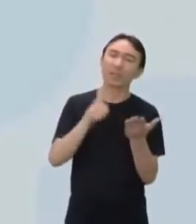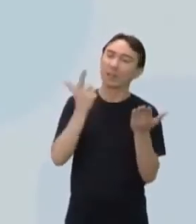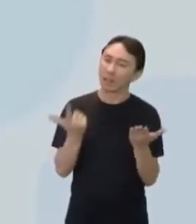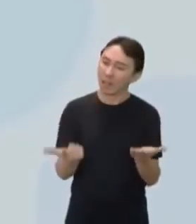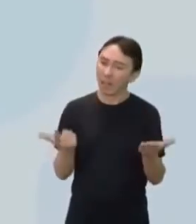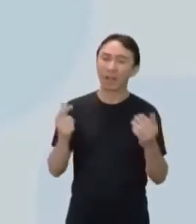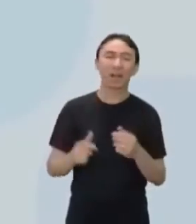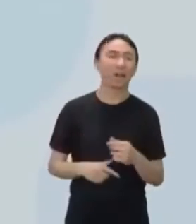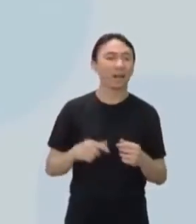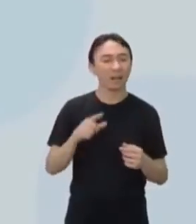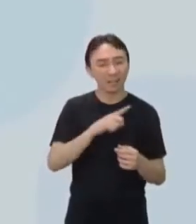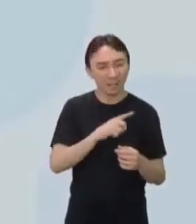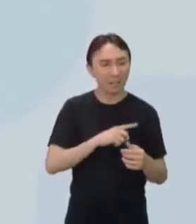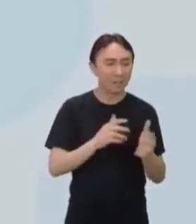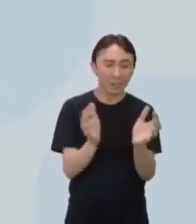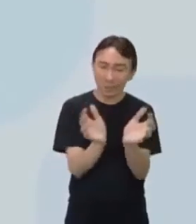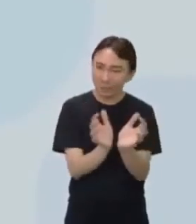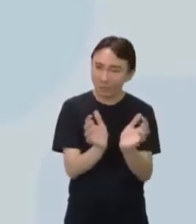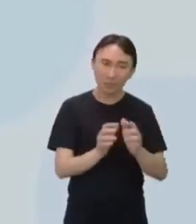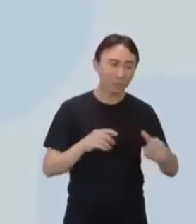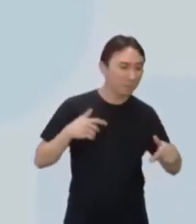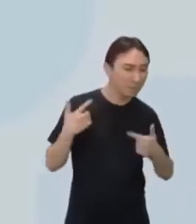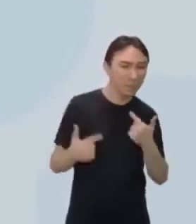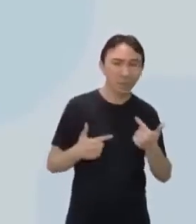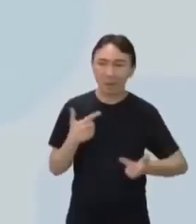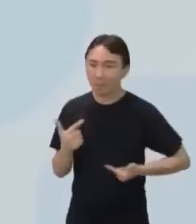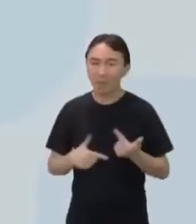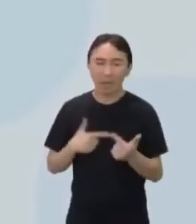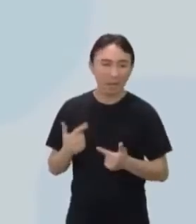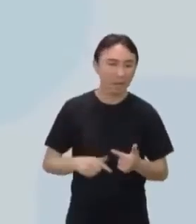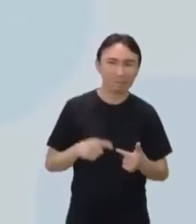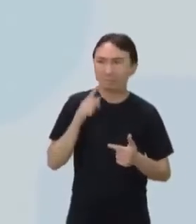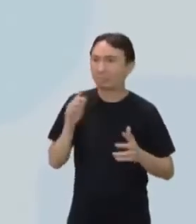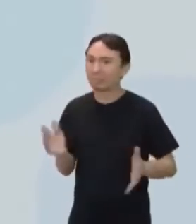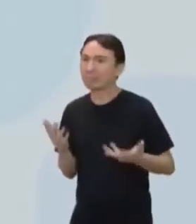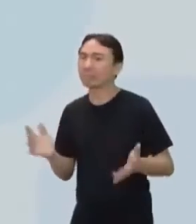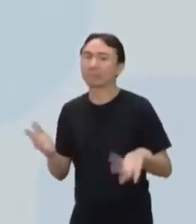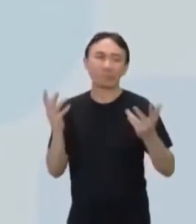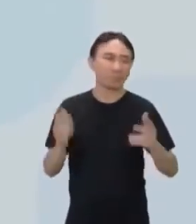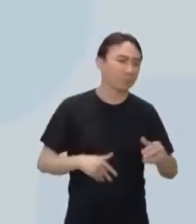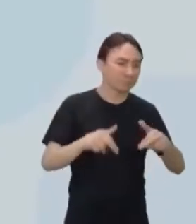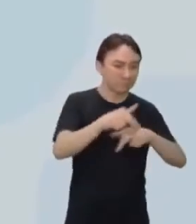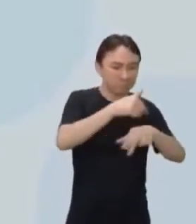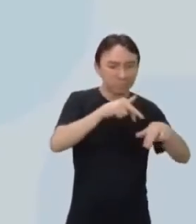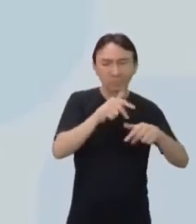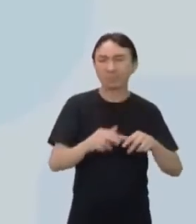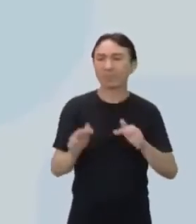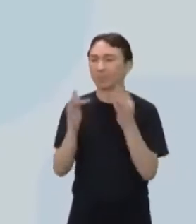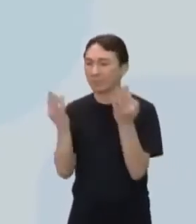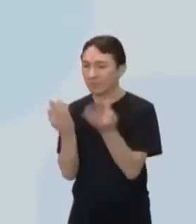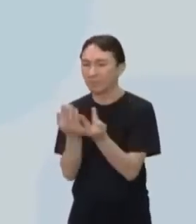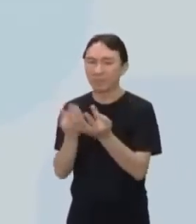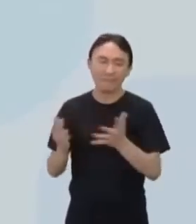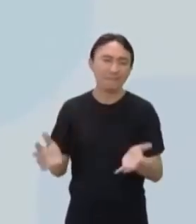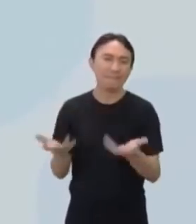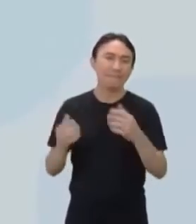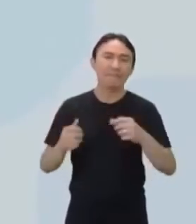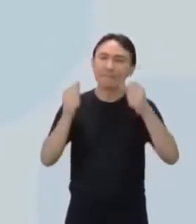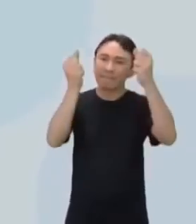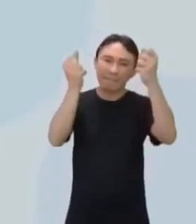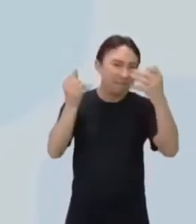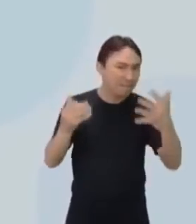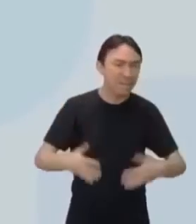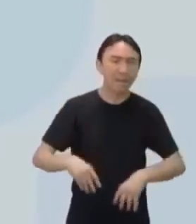fizeram, né, grupos de trabalho, mobilização com a comunidade, com as famílias, de explicar o que é o SAEB,